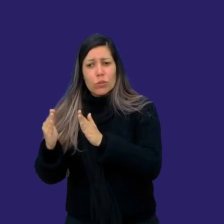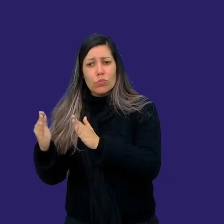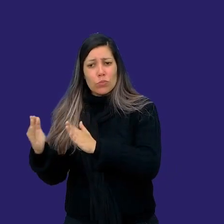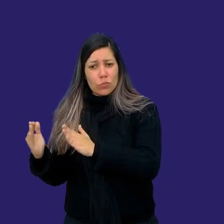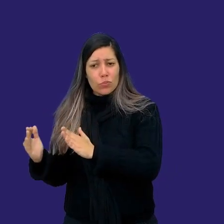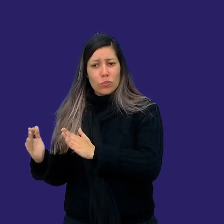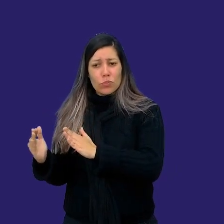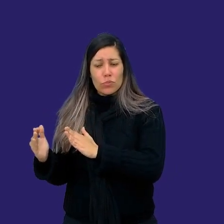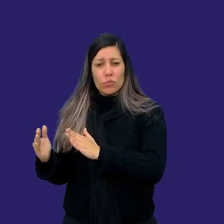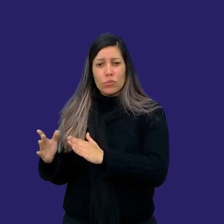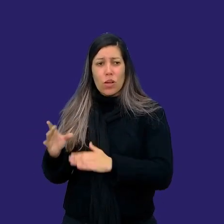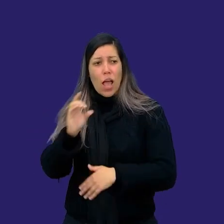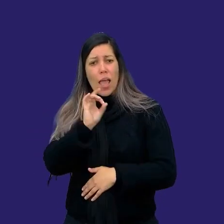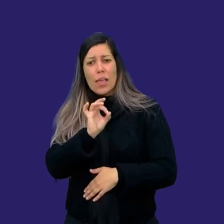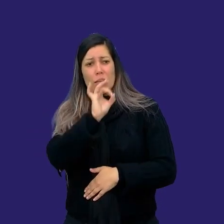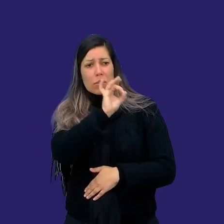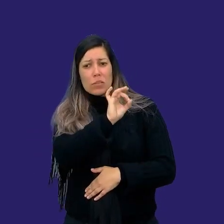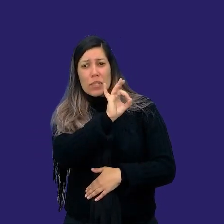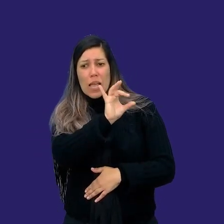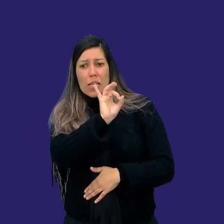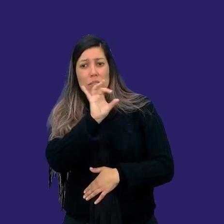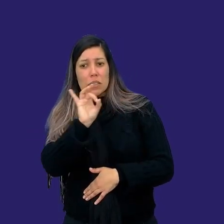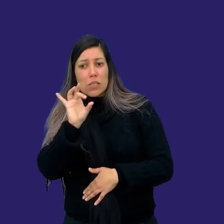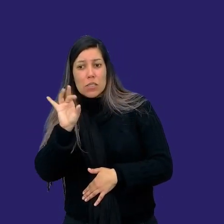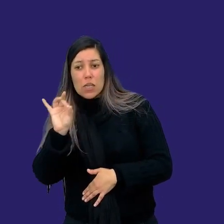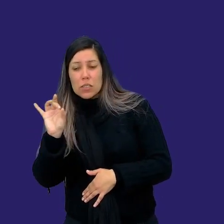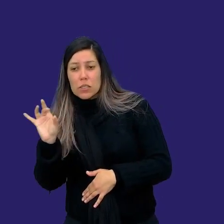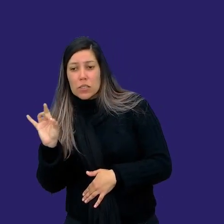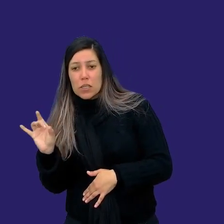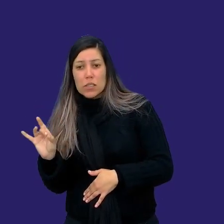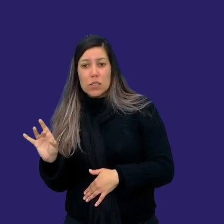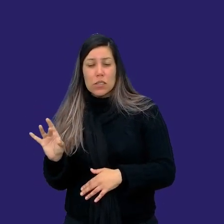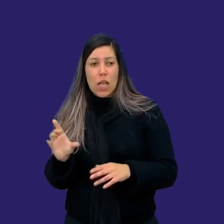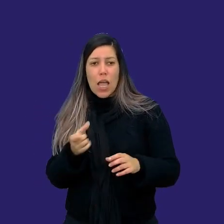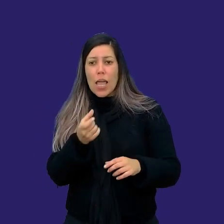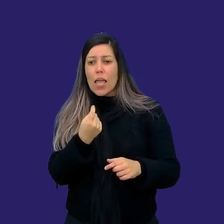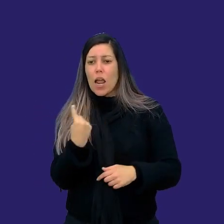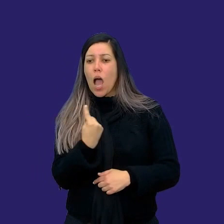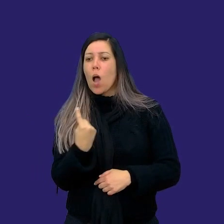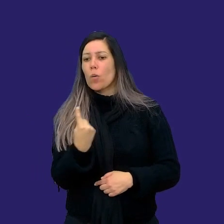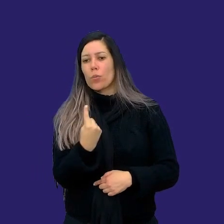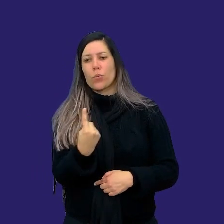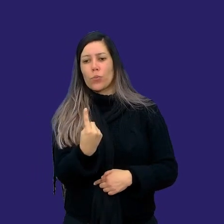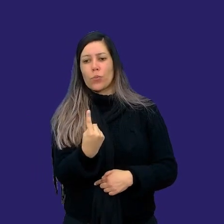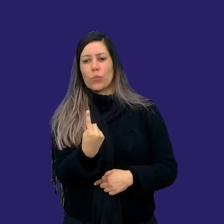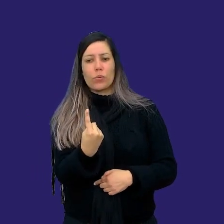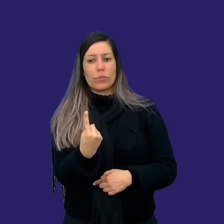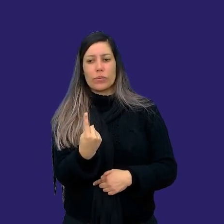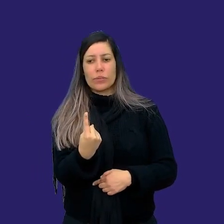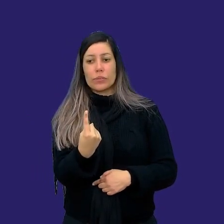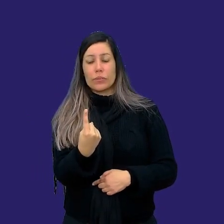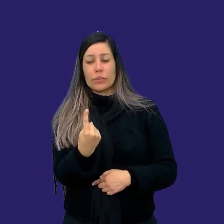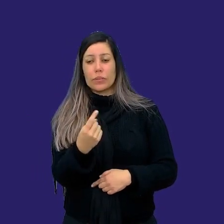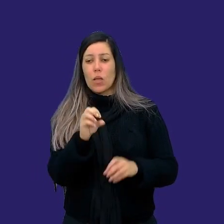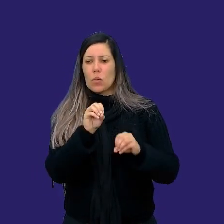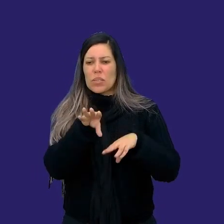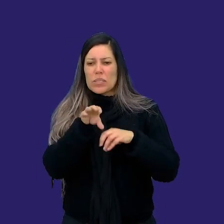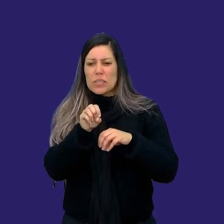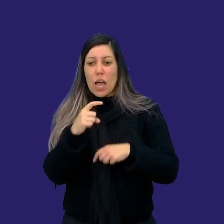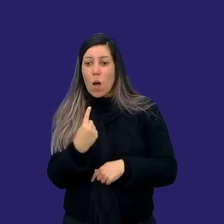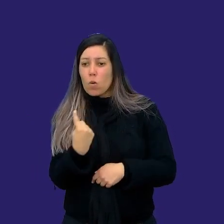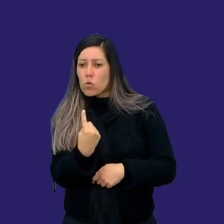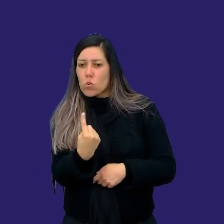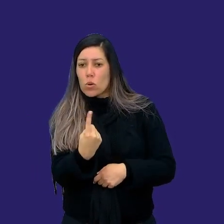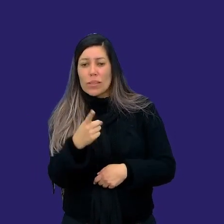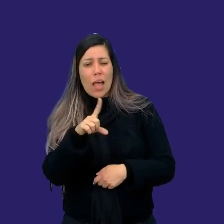daqueles conhecimentos, pessoal, eles ocorrem de forma tão isolado, tão pontual. Aquilo ali acontece de